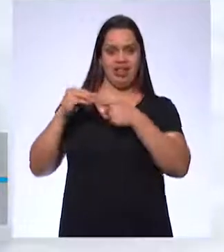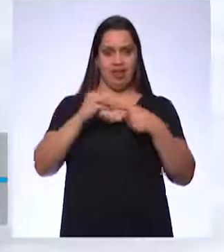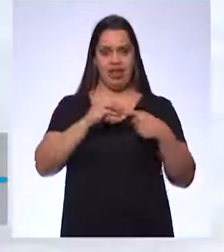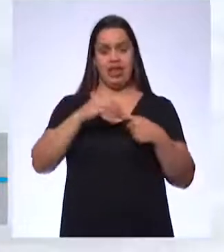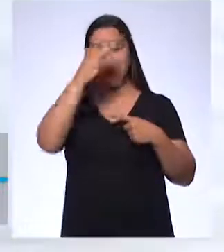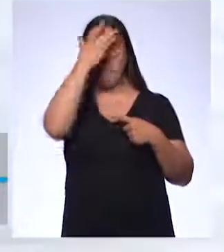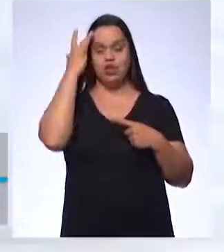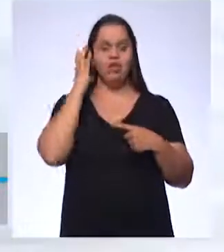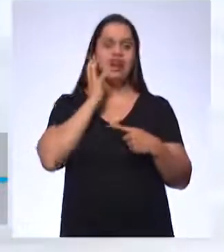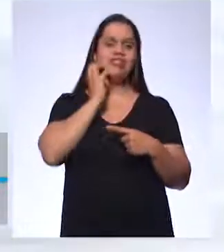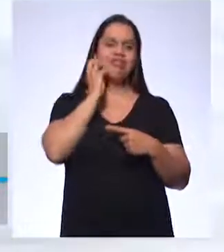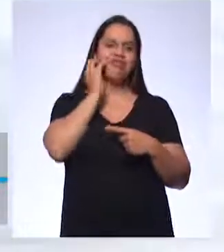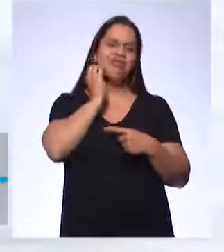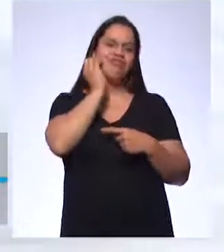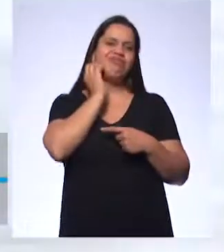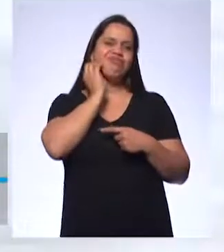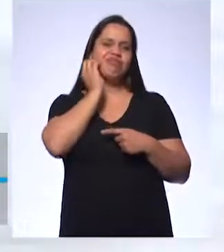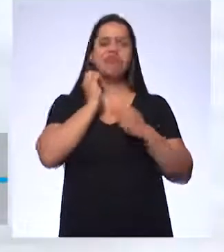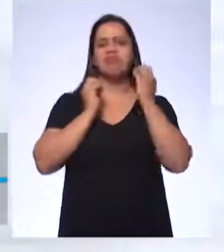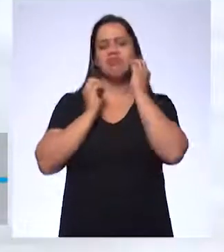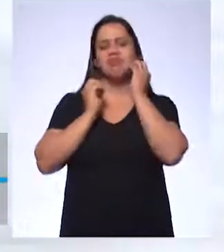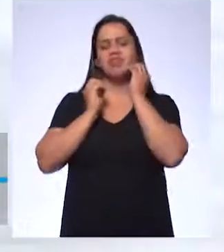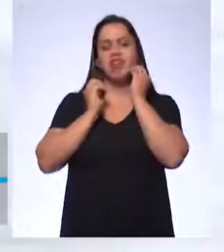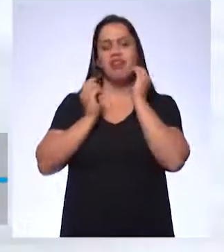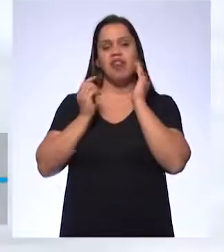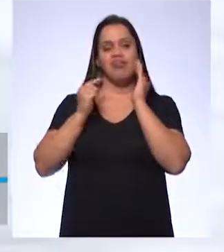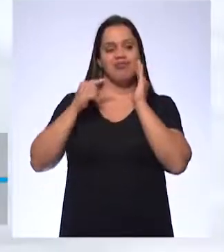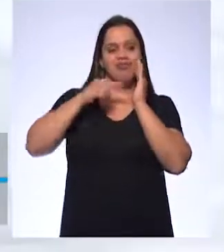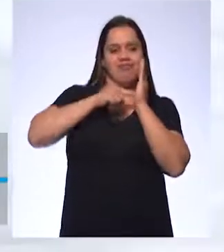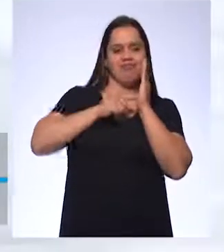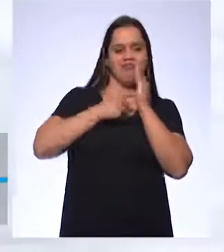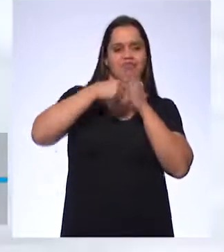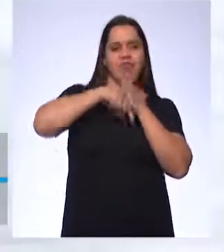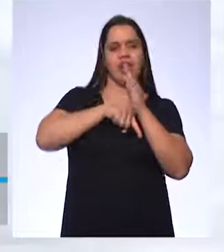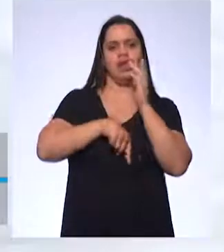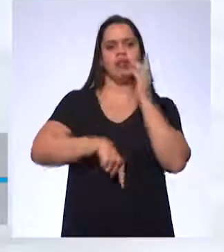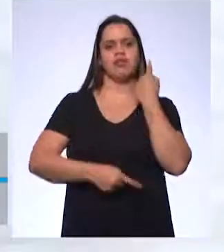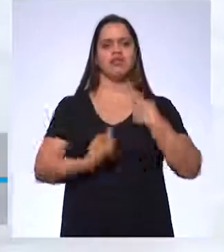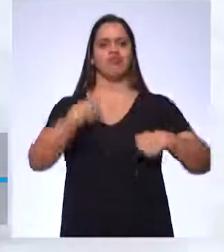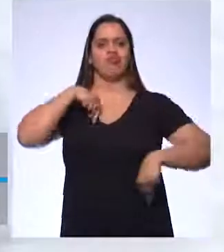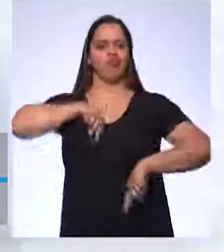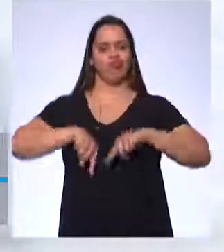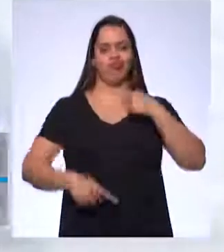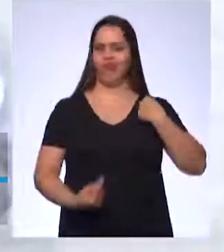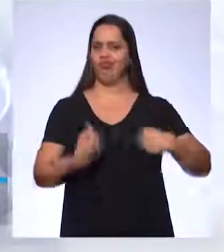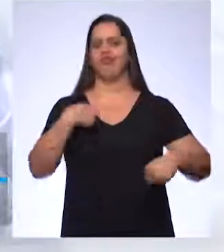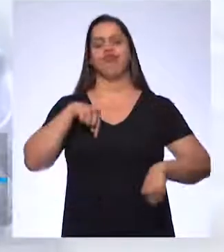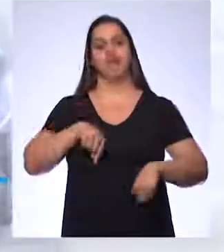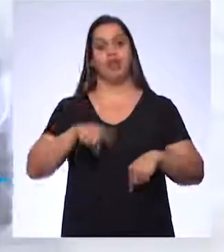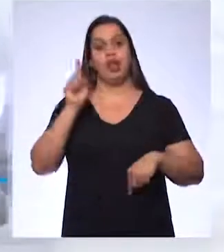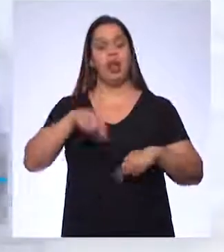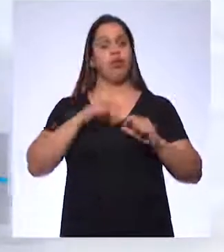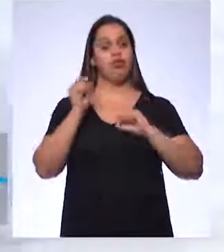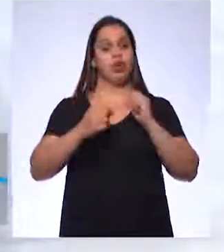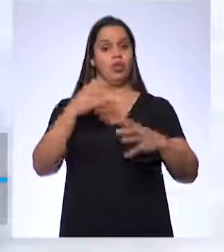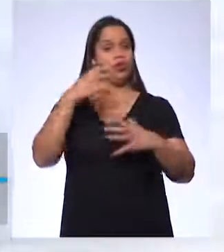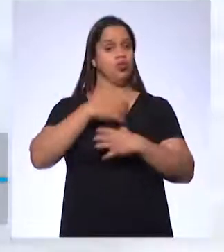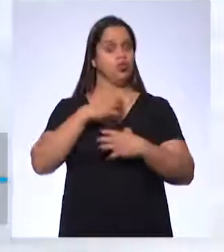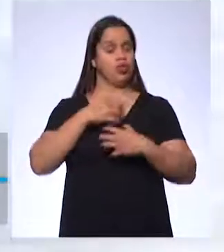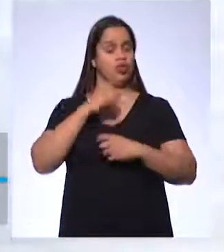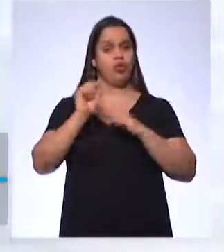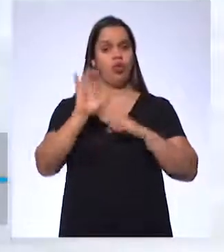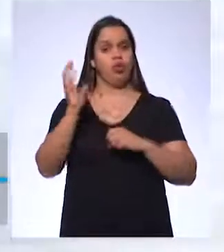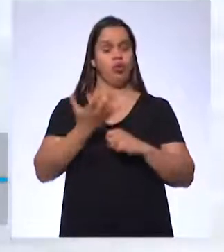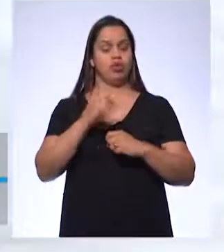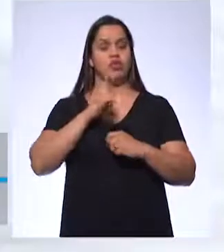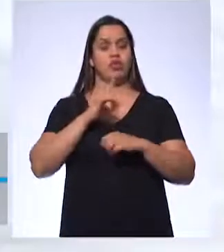empurrando o protozoário para dentro da corrente sanguínea. Tá? E é assim uma das formas de pegar o